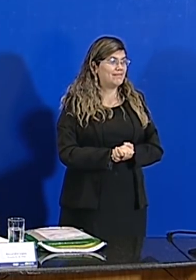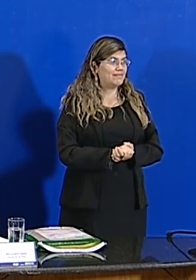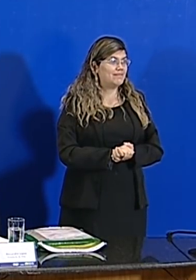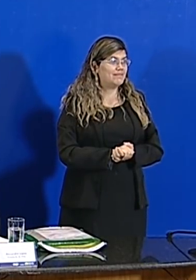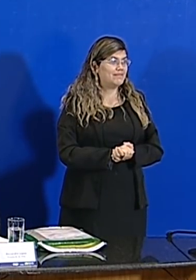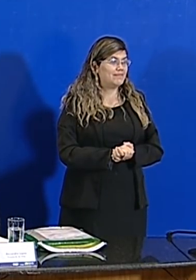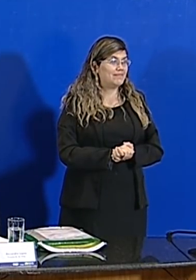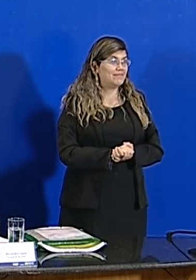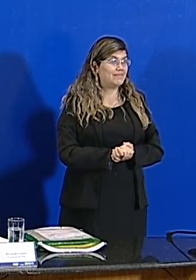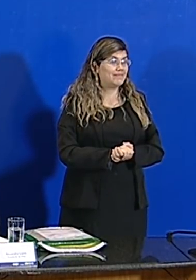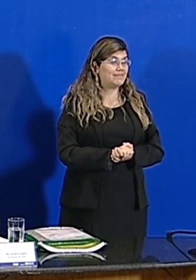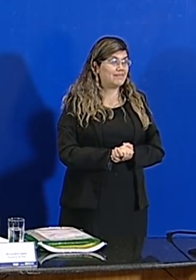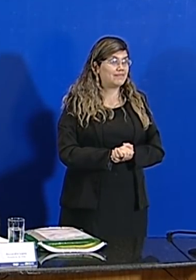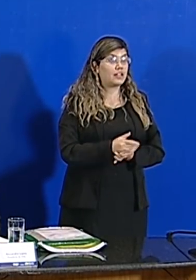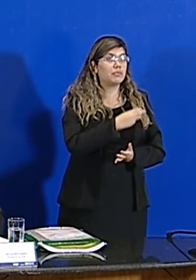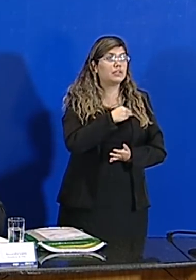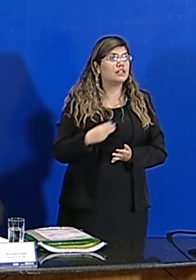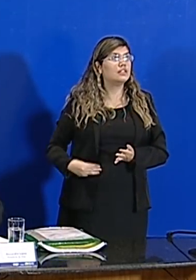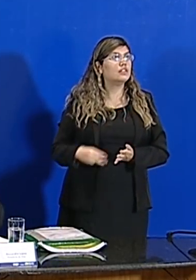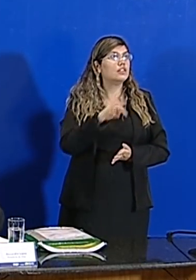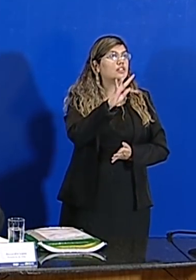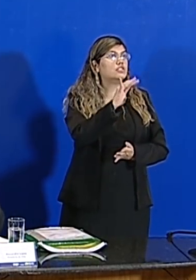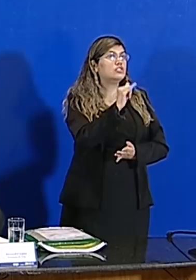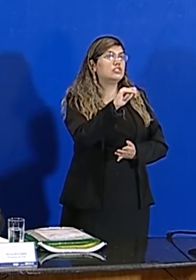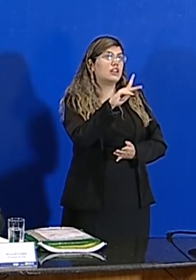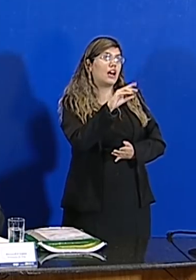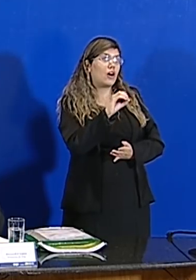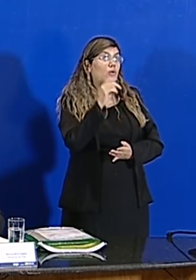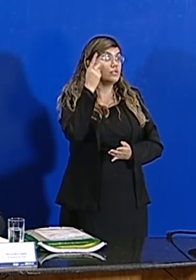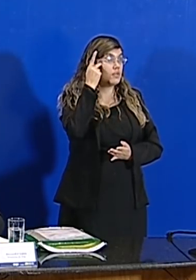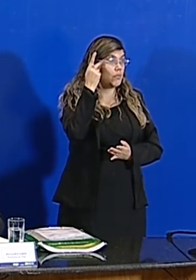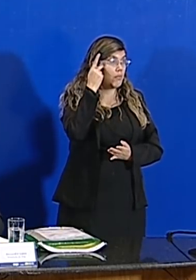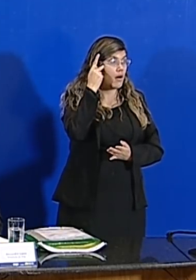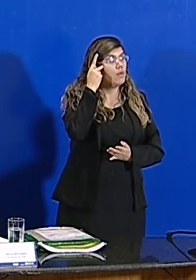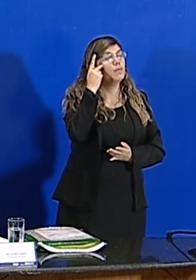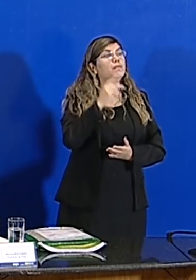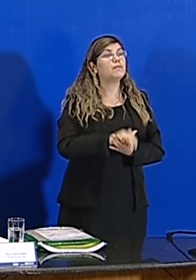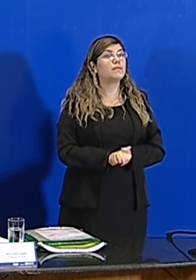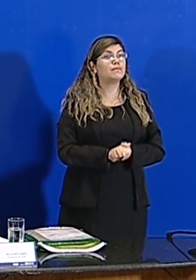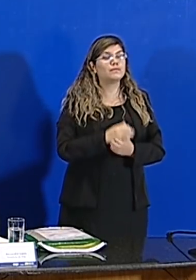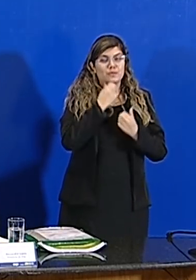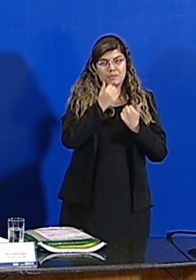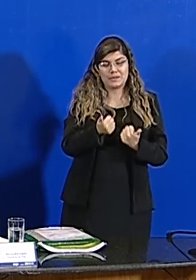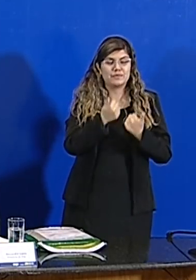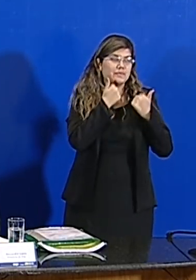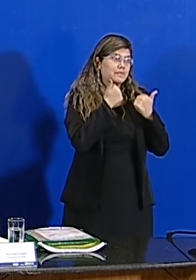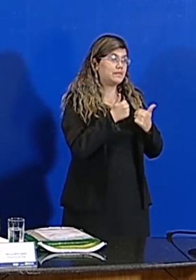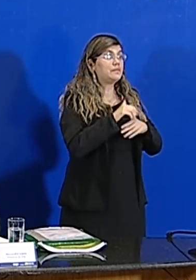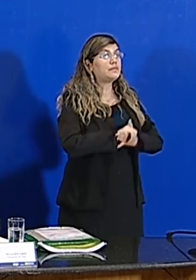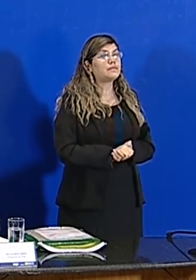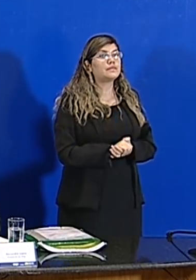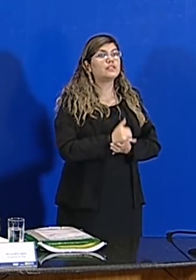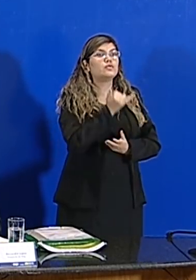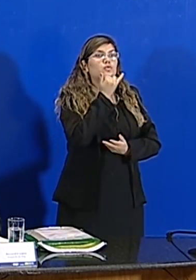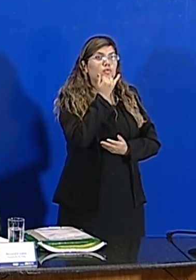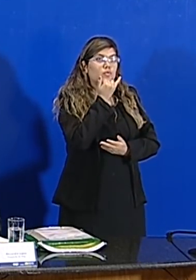Bom dia, ministro. Tiago, da Folha de São Paulo. Tudo bem, Tiago? Tudo bem, você? Tudo jóia. Desculpa,